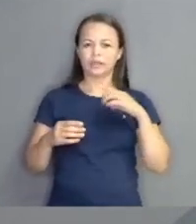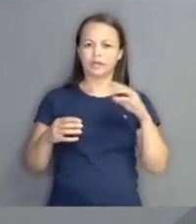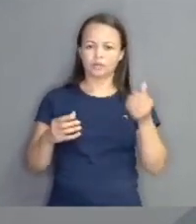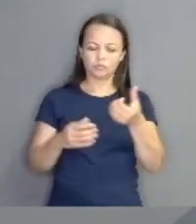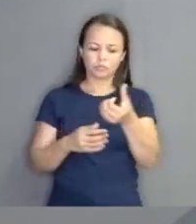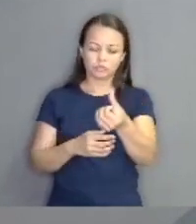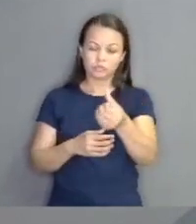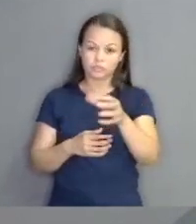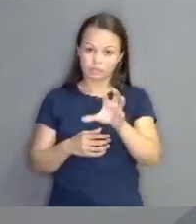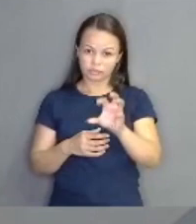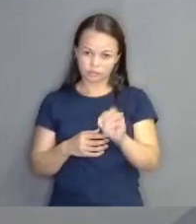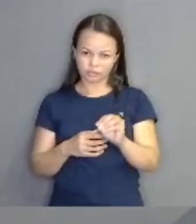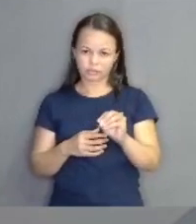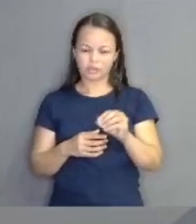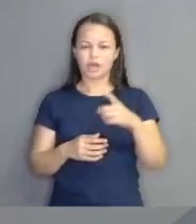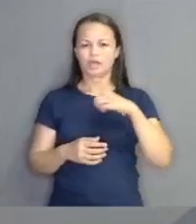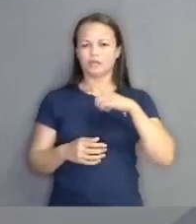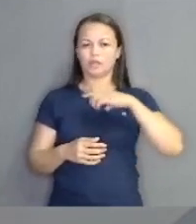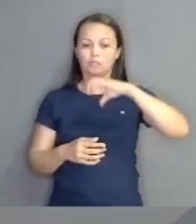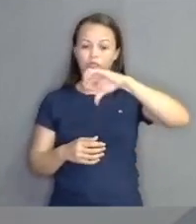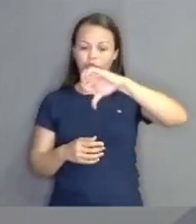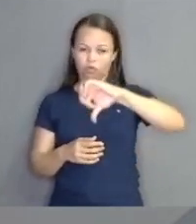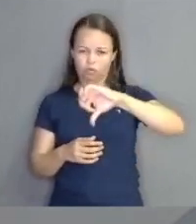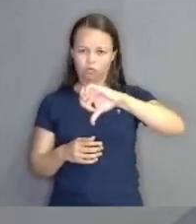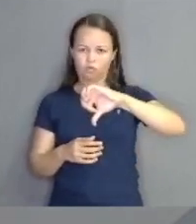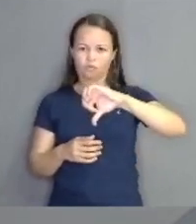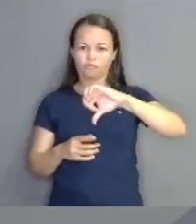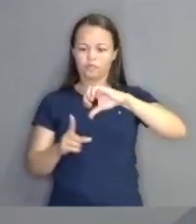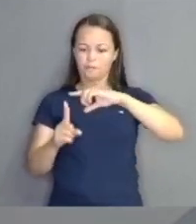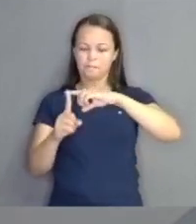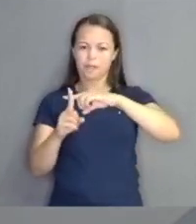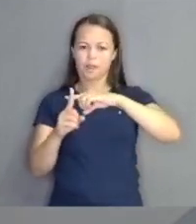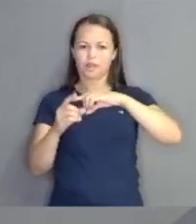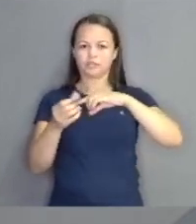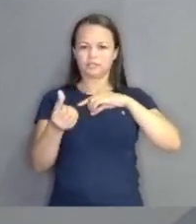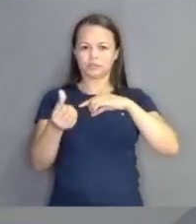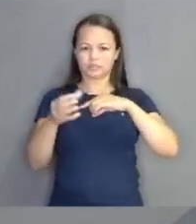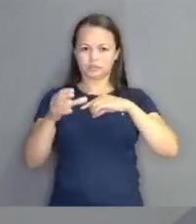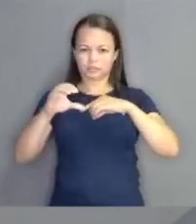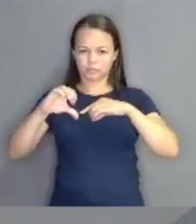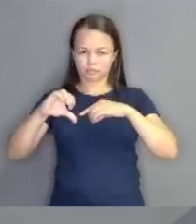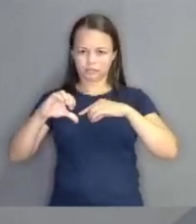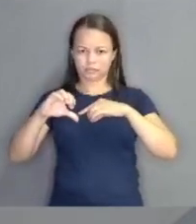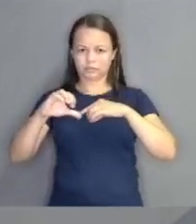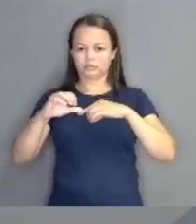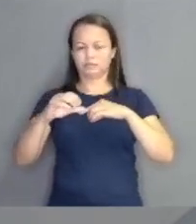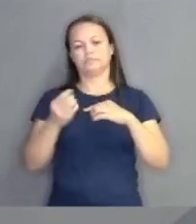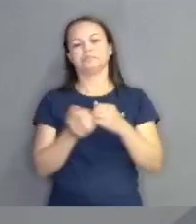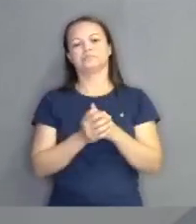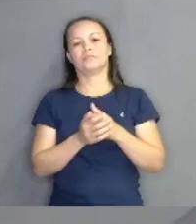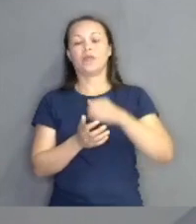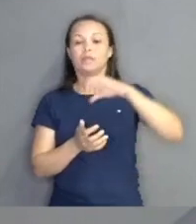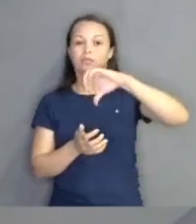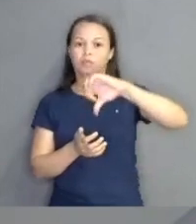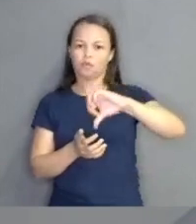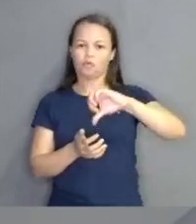60. Ó, já temos 9 com 60, 69. Só que ele disse que o número é